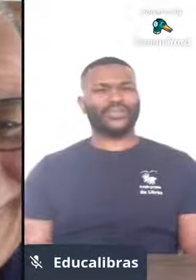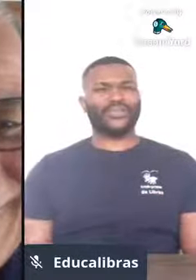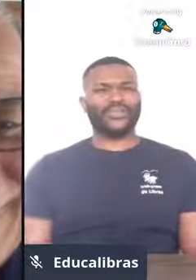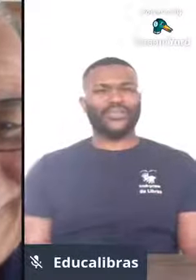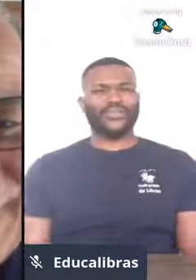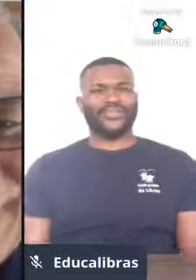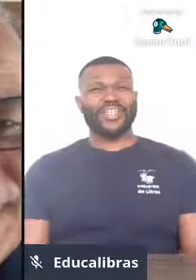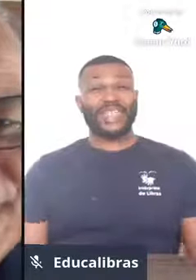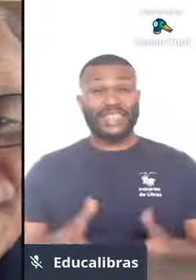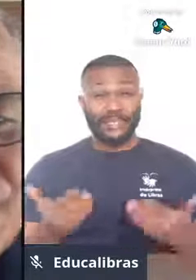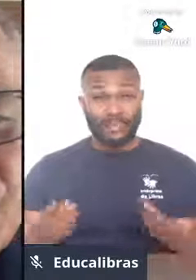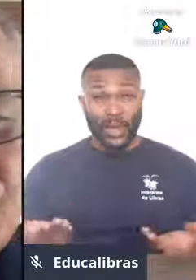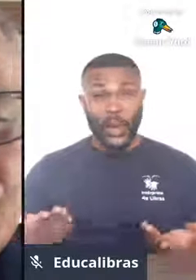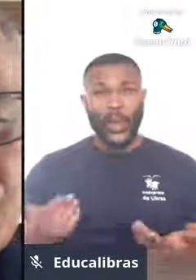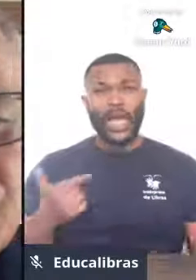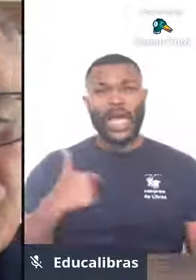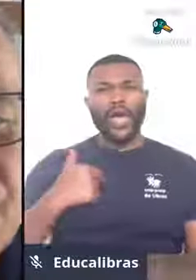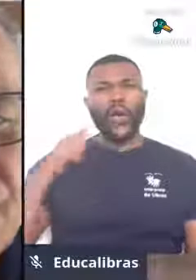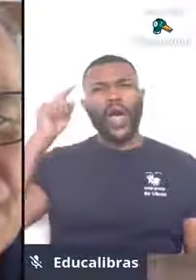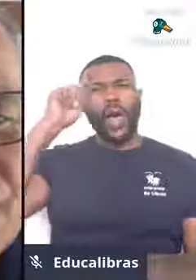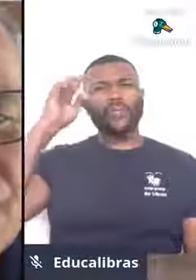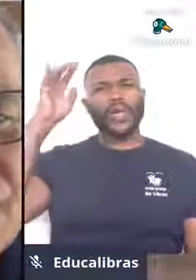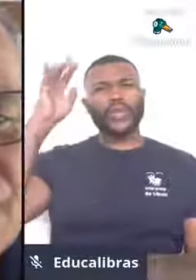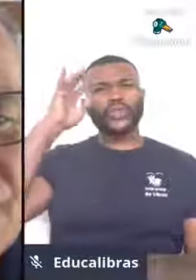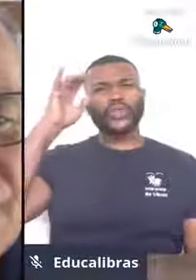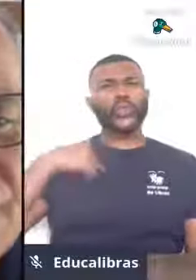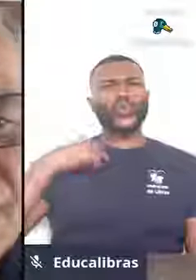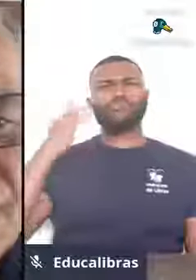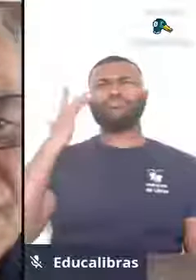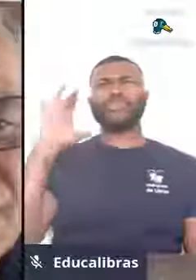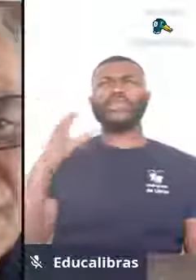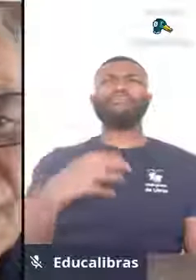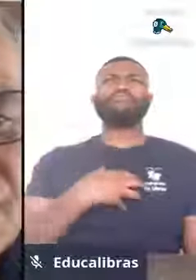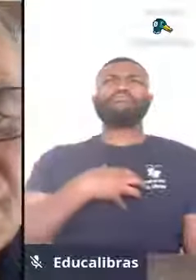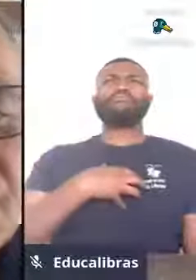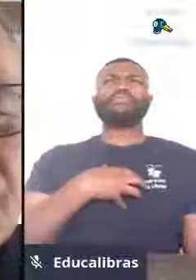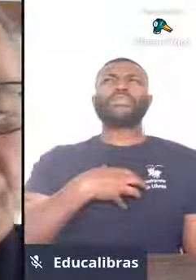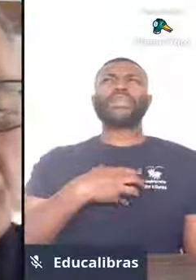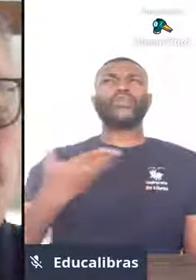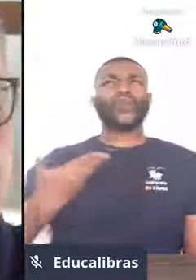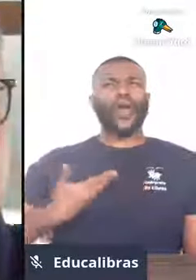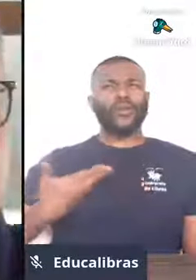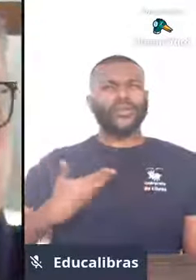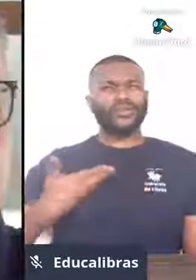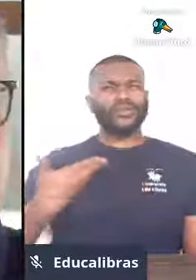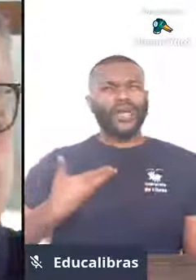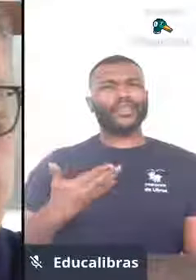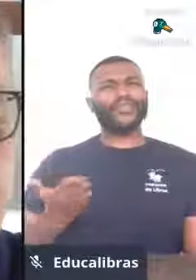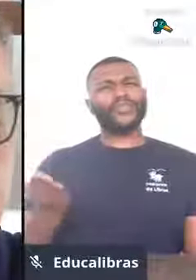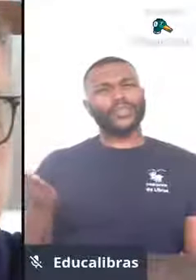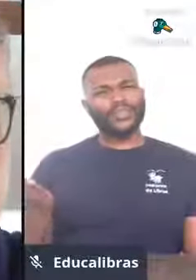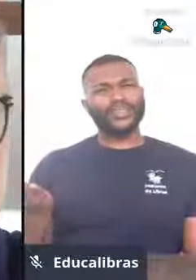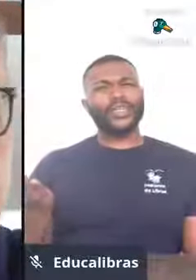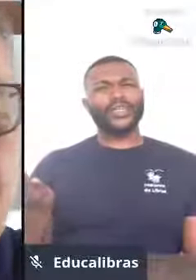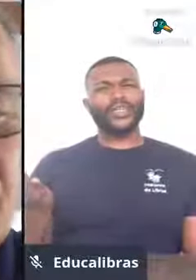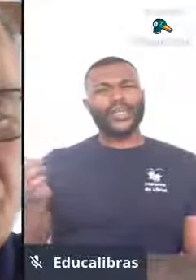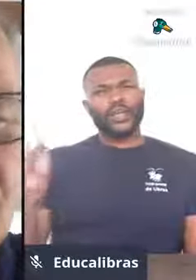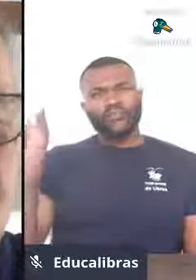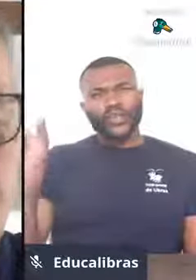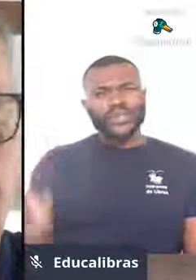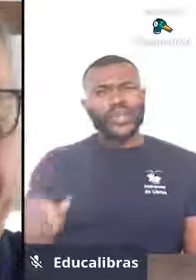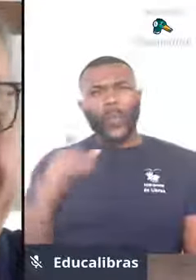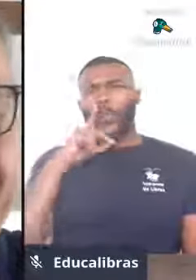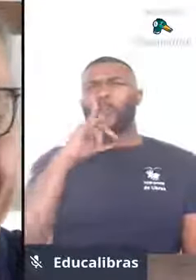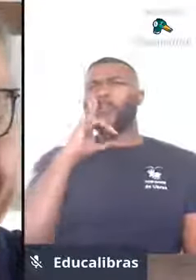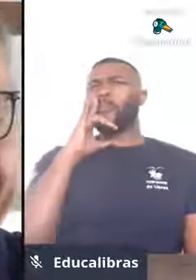Roberto, eu imagino, não sei, mas pelo que eu sinto aí da nossa amizade, de você deve ser um paizão,